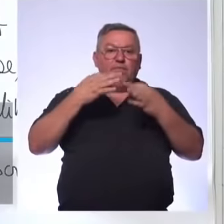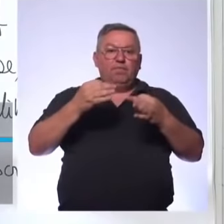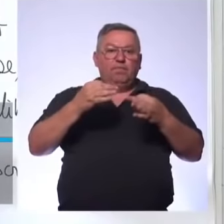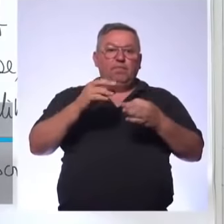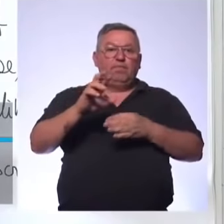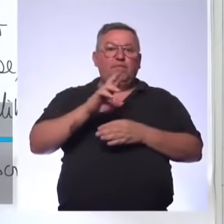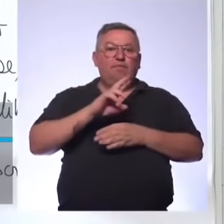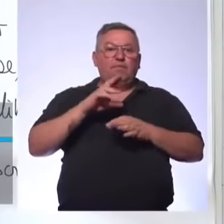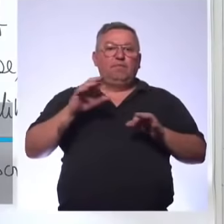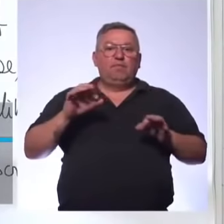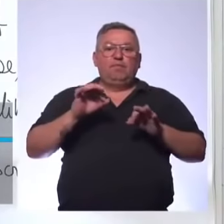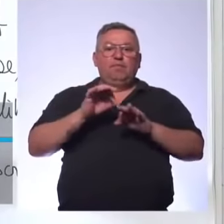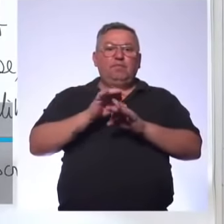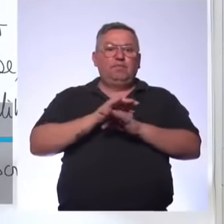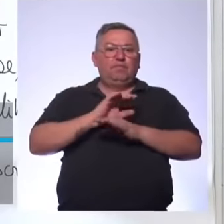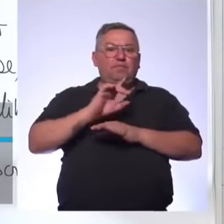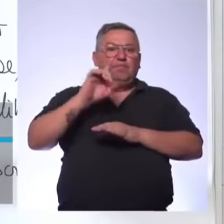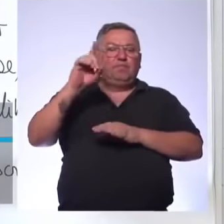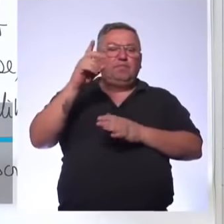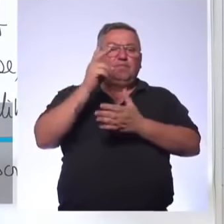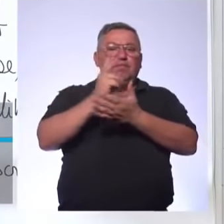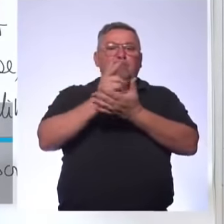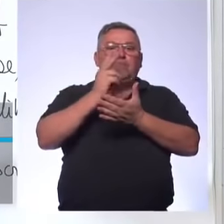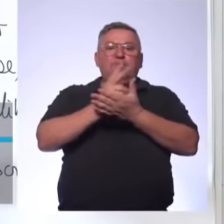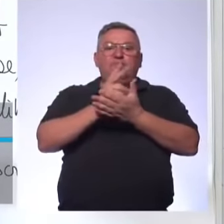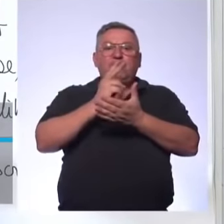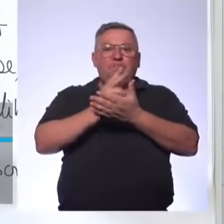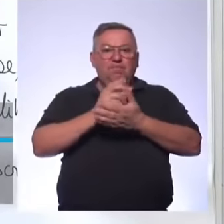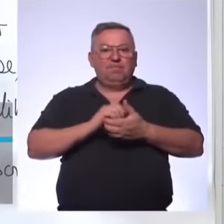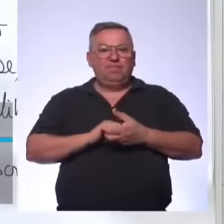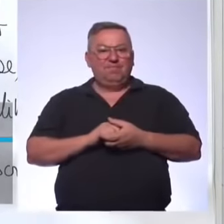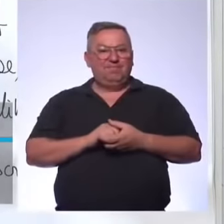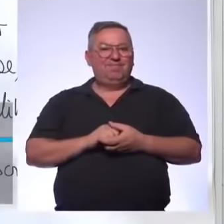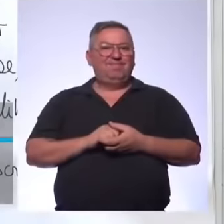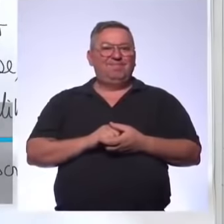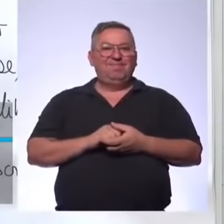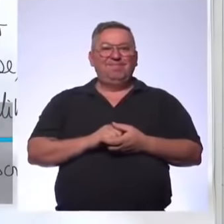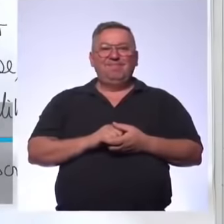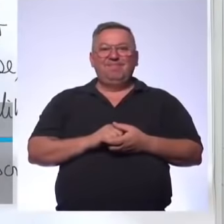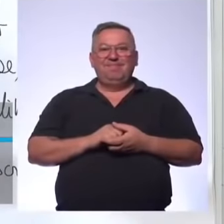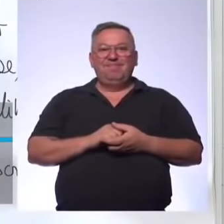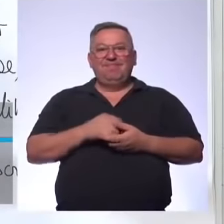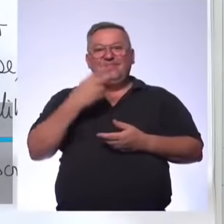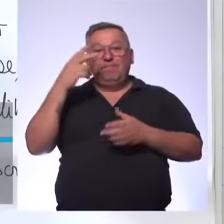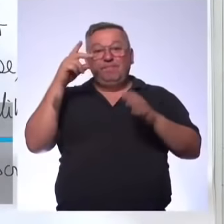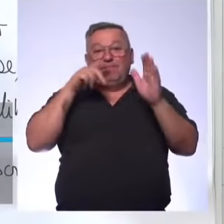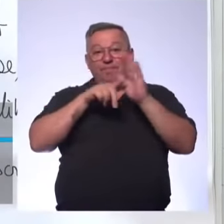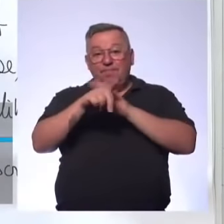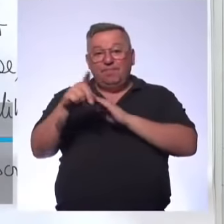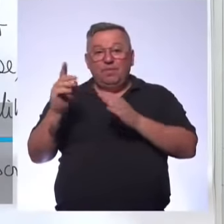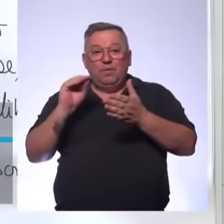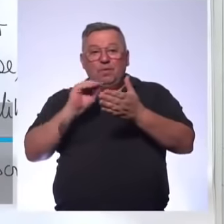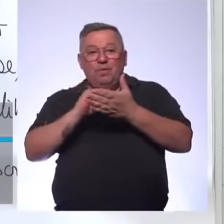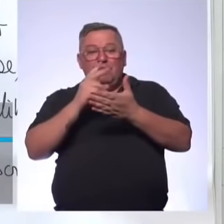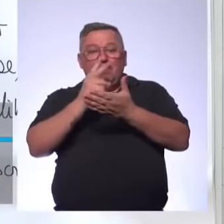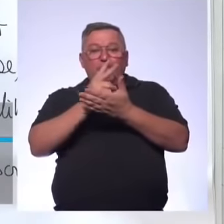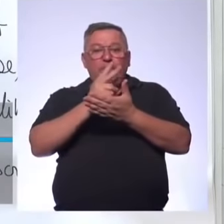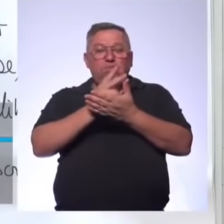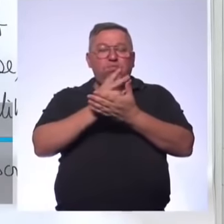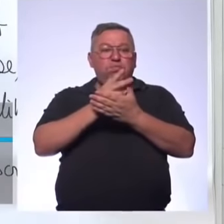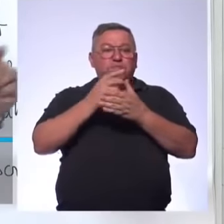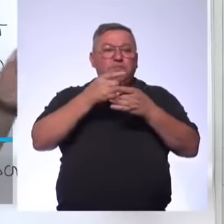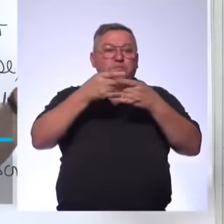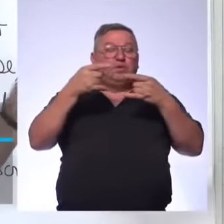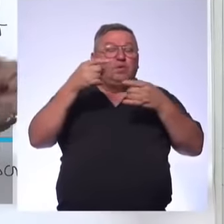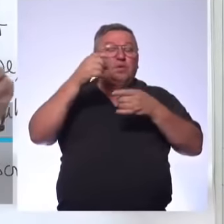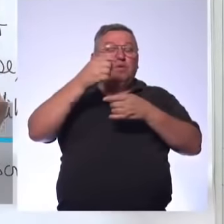a resposta já tá certinha lá na mesma ordem no texto Ok as duas perguntas coloque na mesma interação